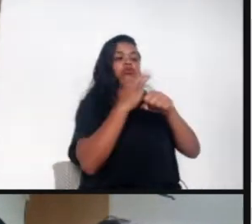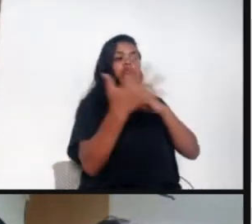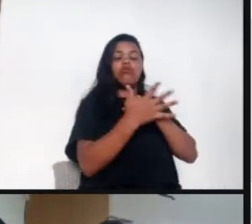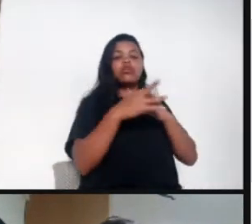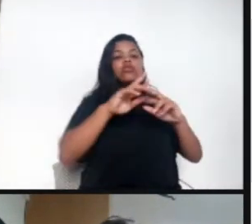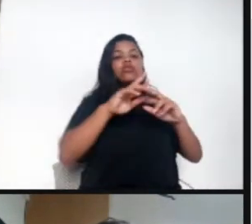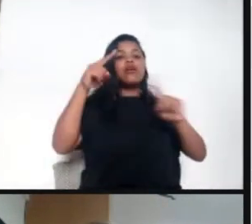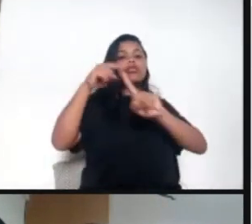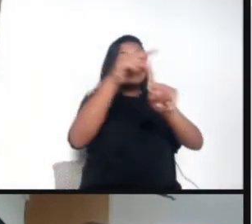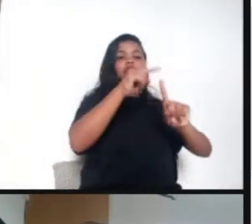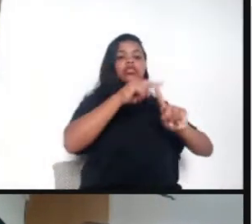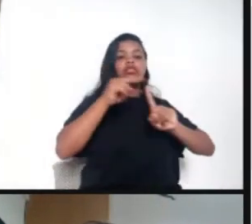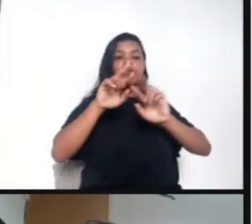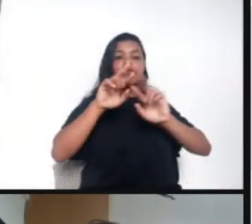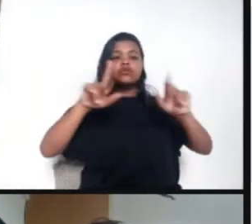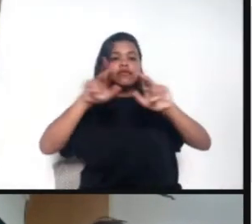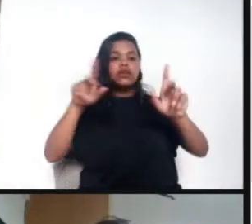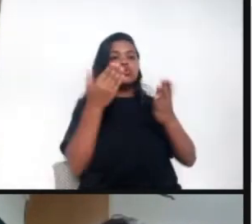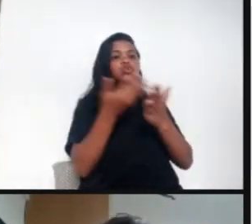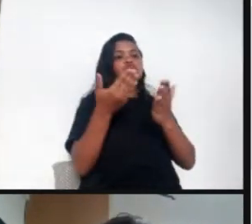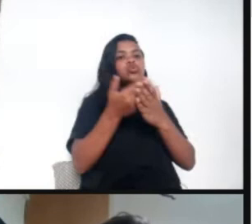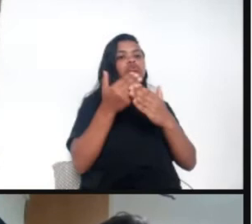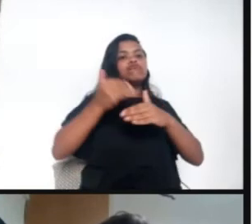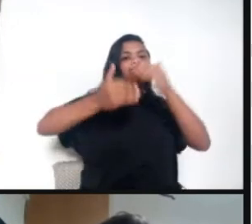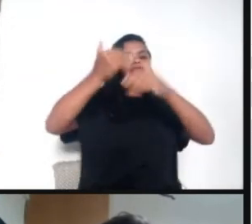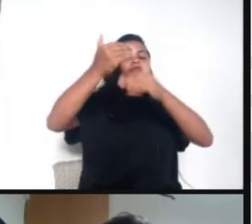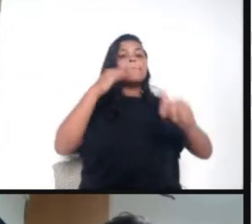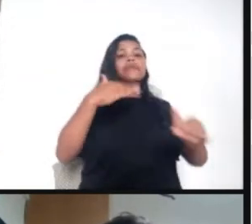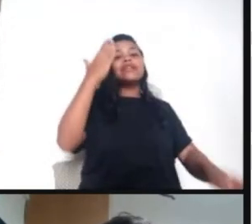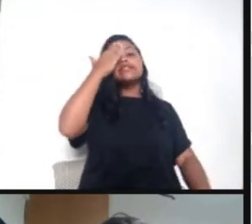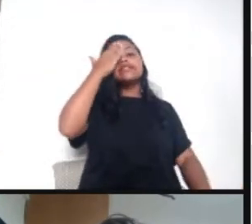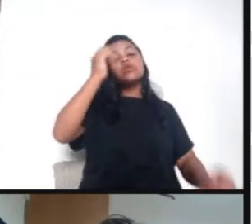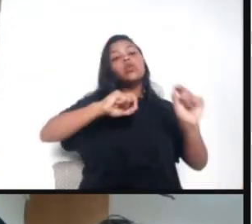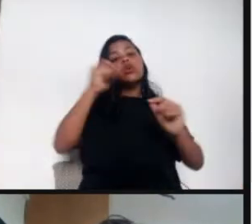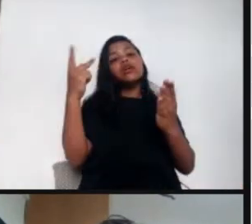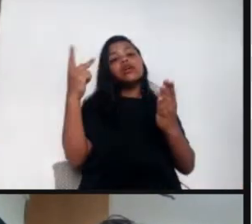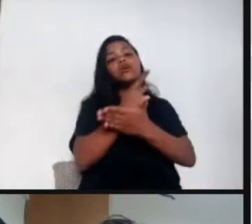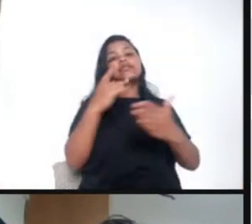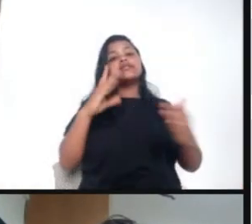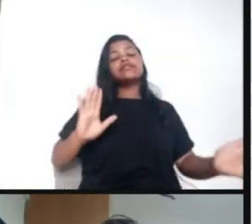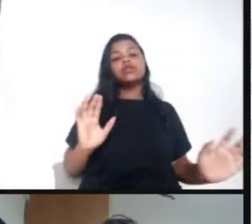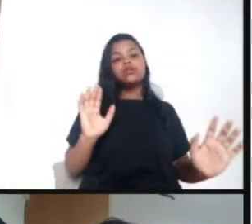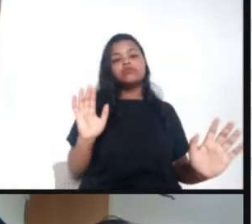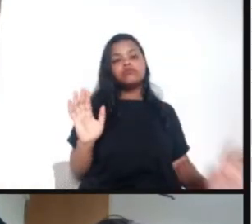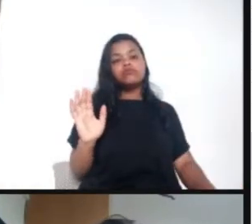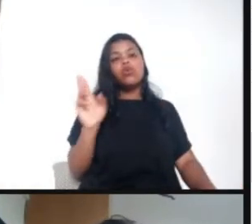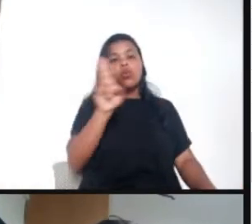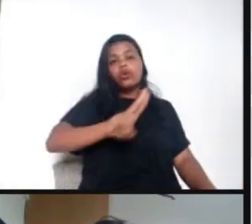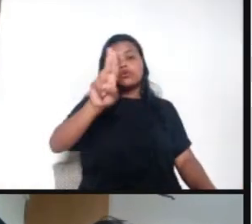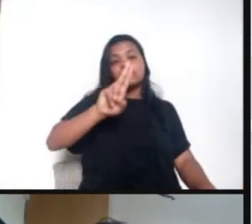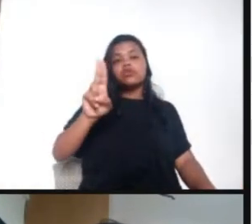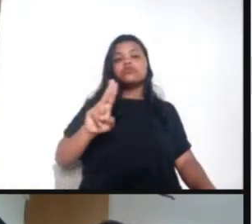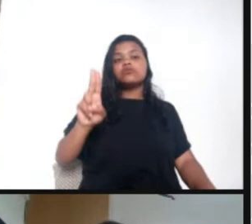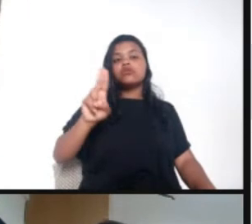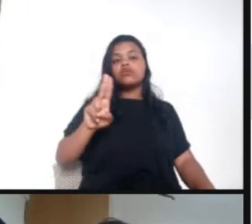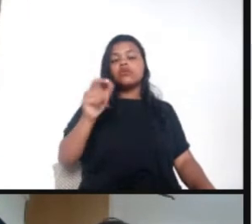em andamento para compreender o que está acontecendo com a utilização da cloroquina. Isso, lembrando,